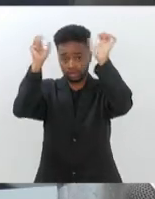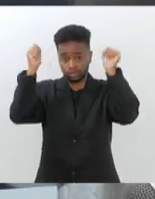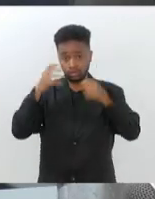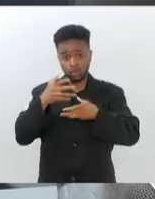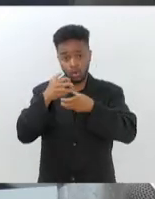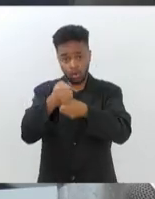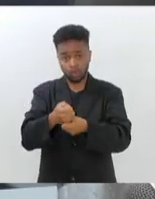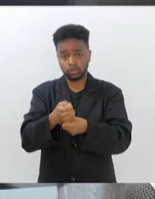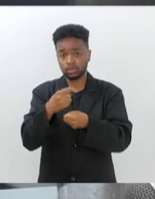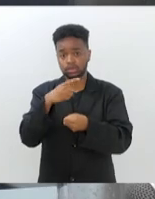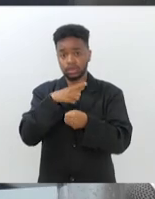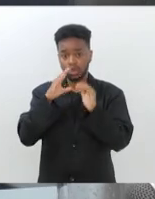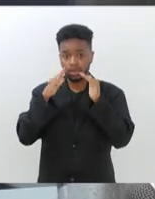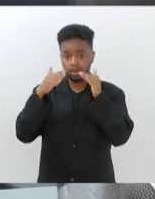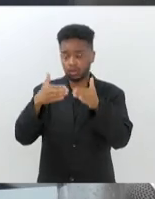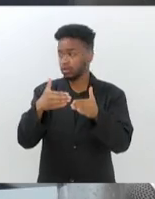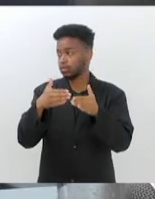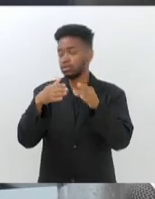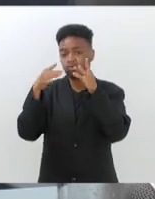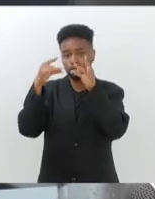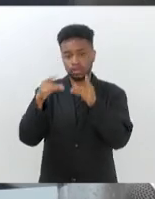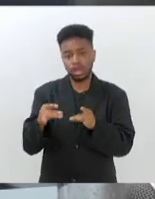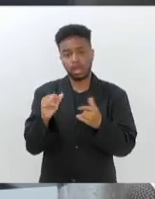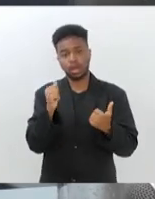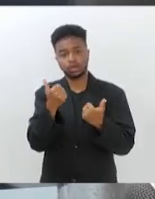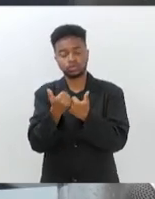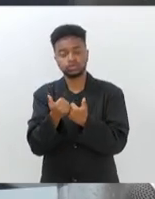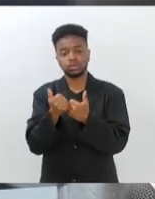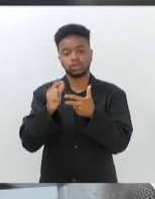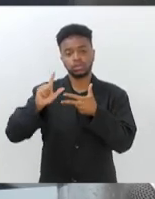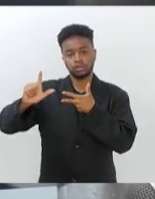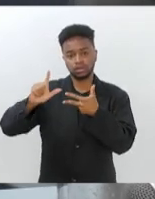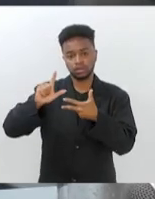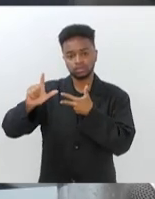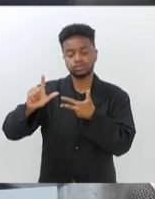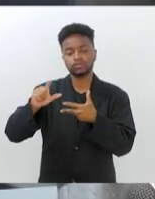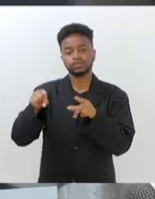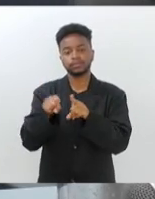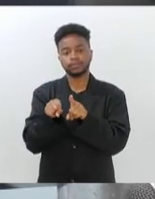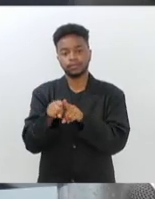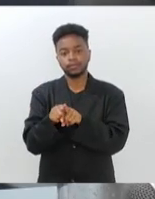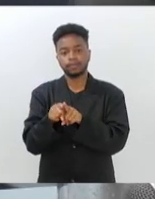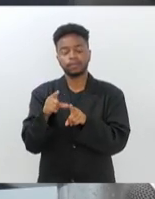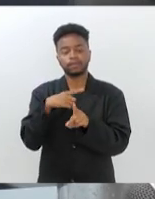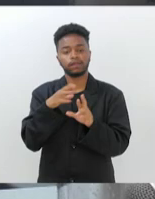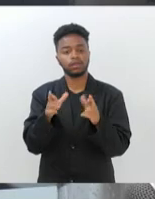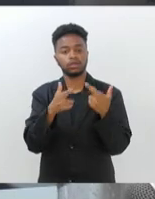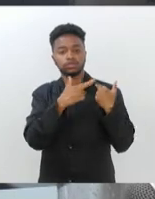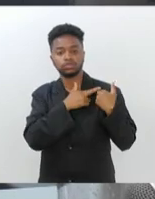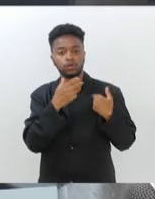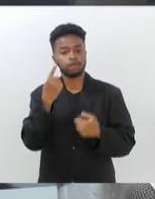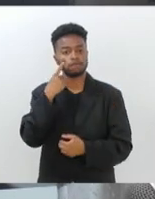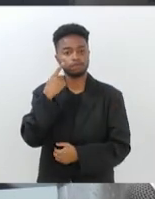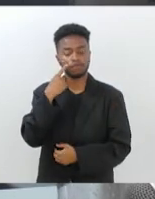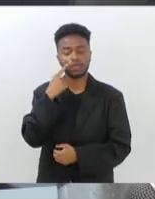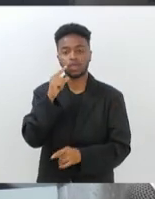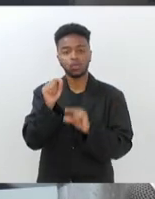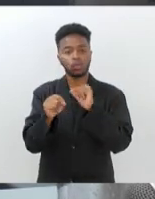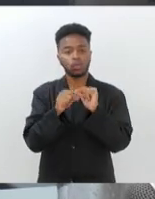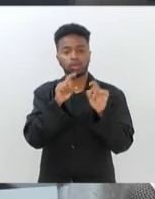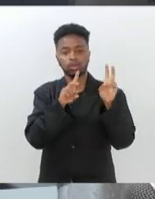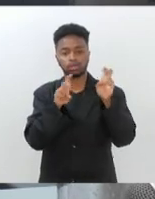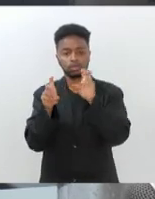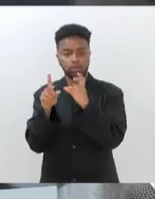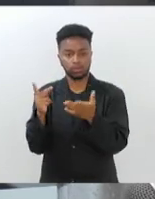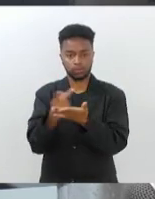o órgão especializado acessório do Poder Legislativo e que tem o condão de verificar esse tipo de questão